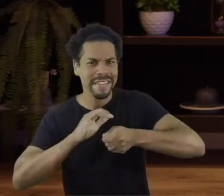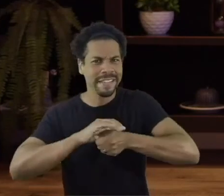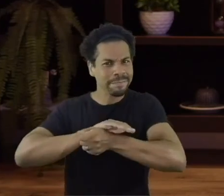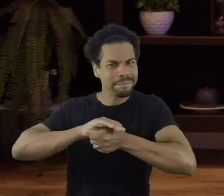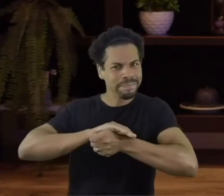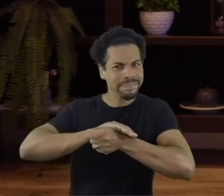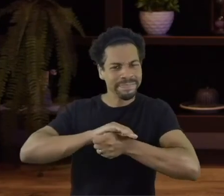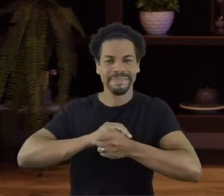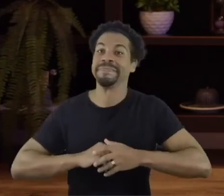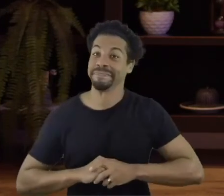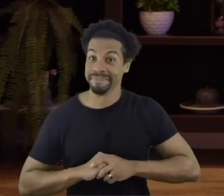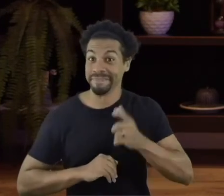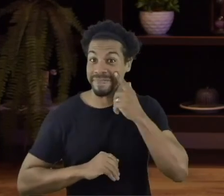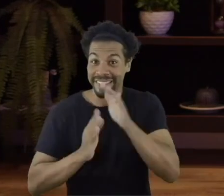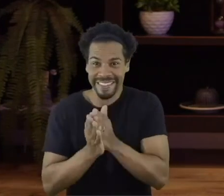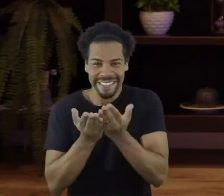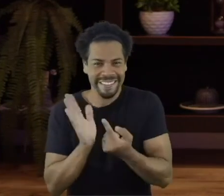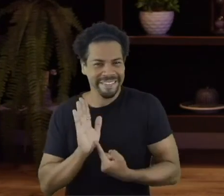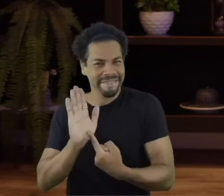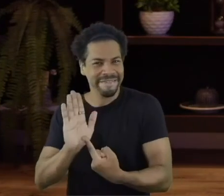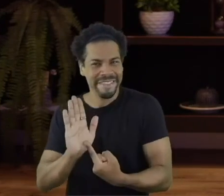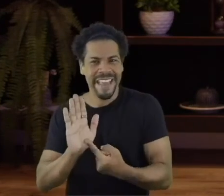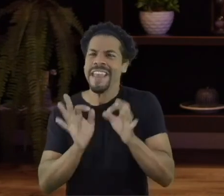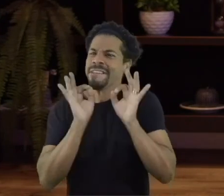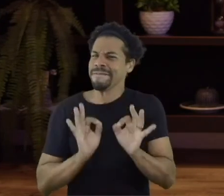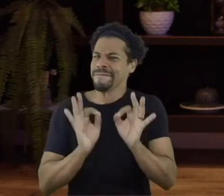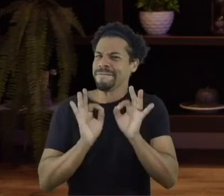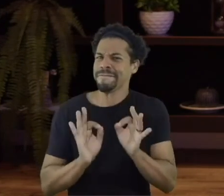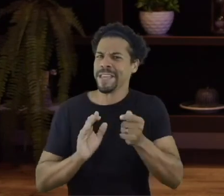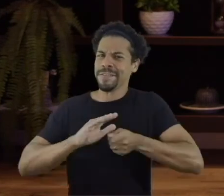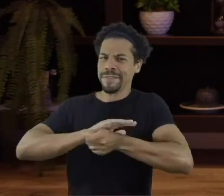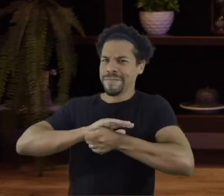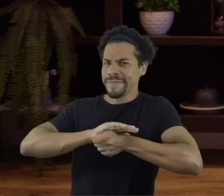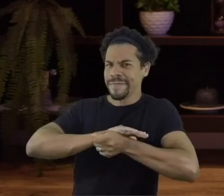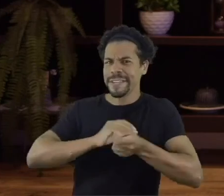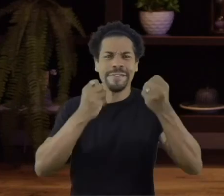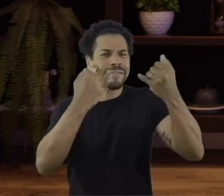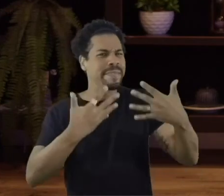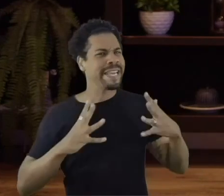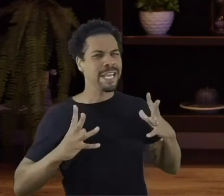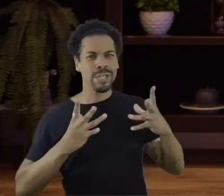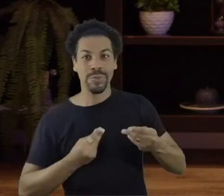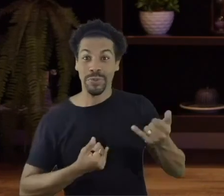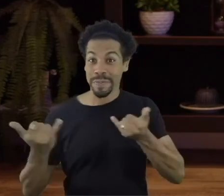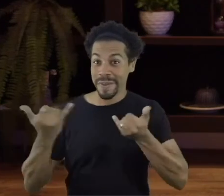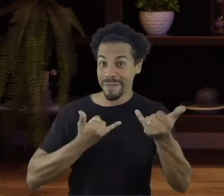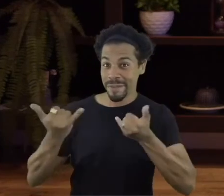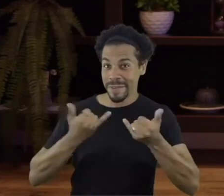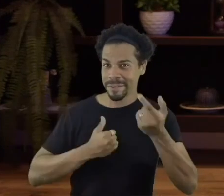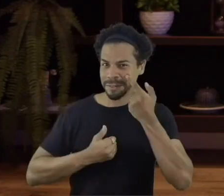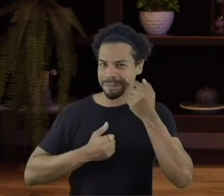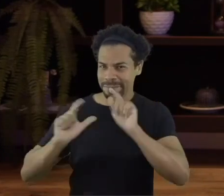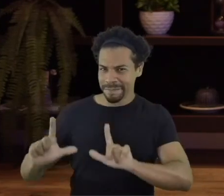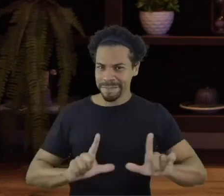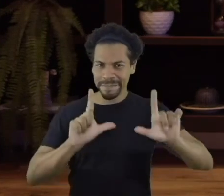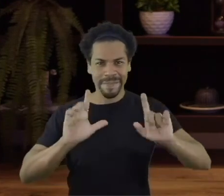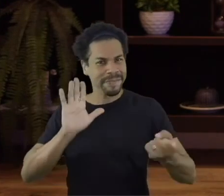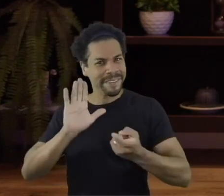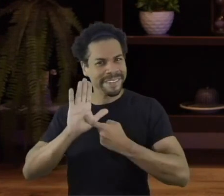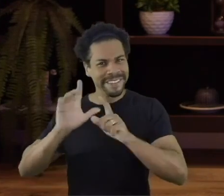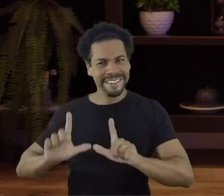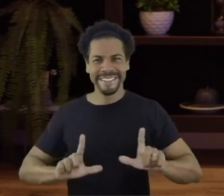em qualquer cenário econômico Então esse é o meu livro investimento perfeito que te explica justamente como fazer isso para saber mais